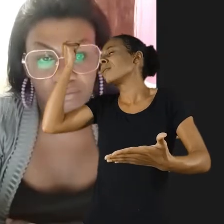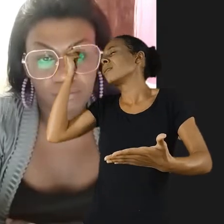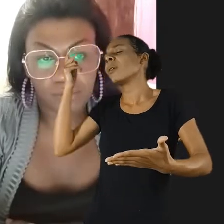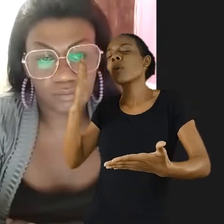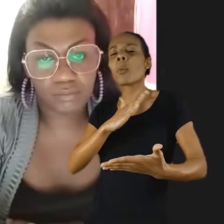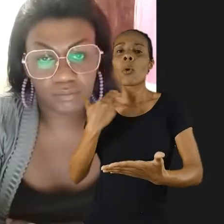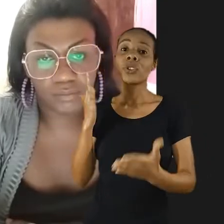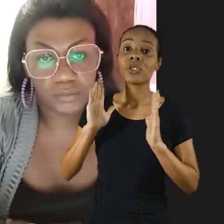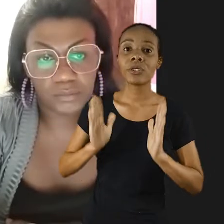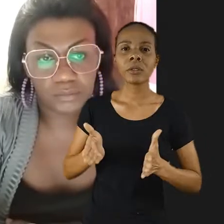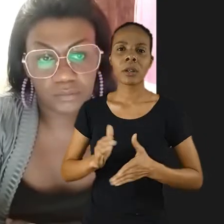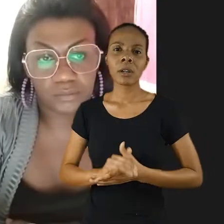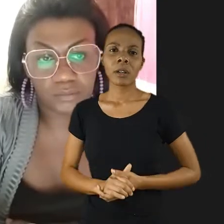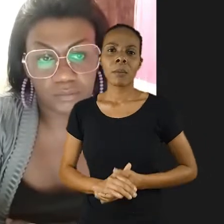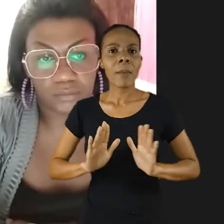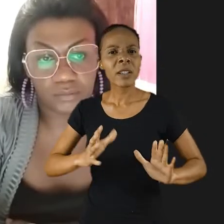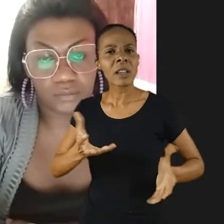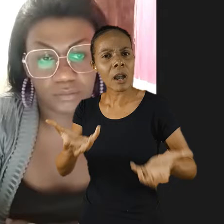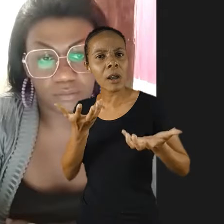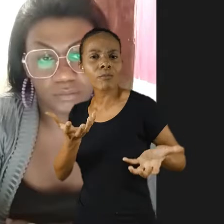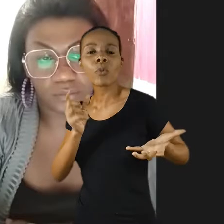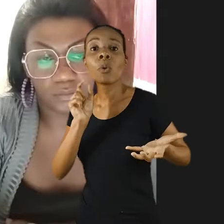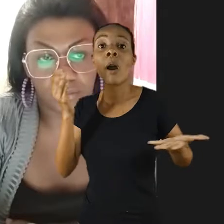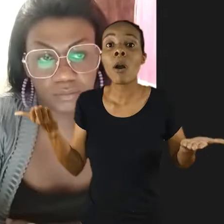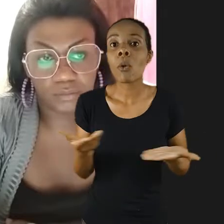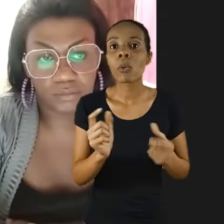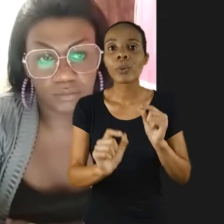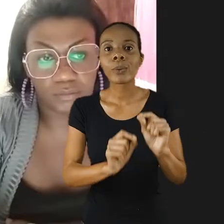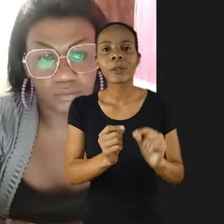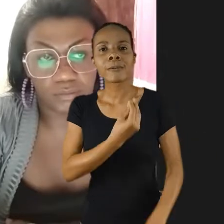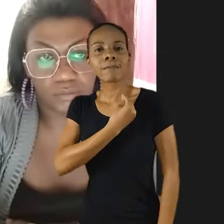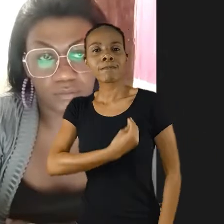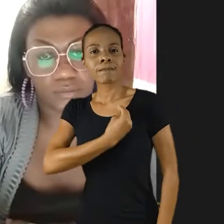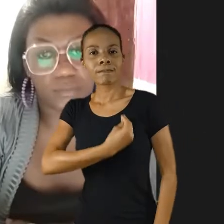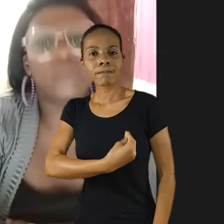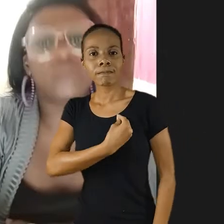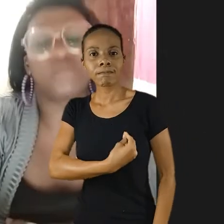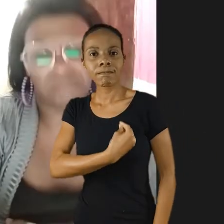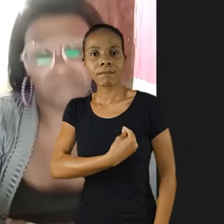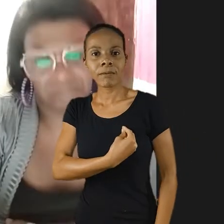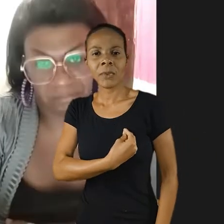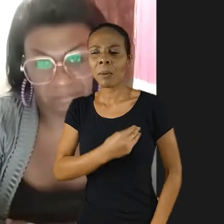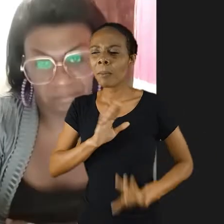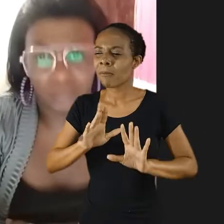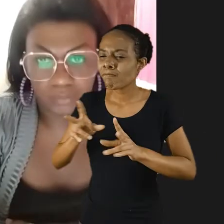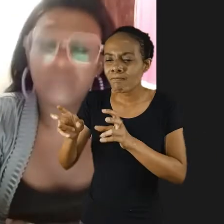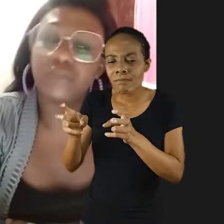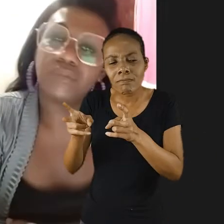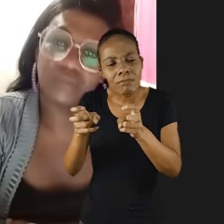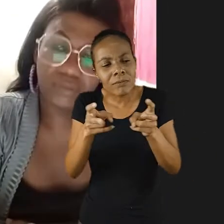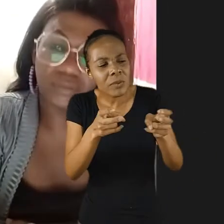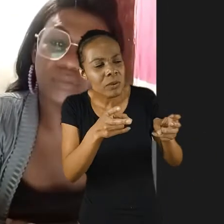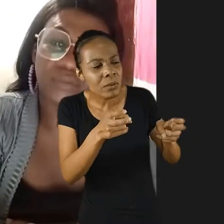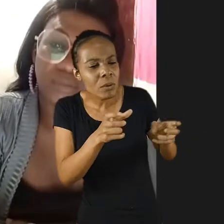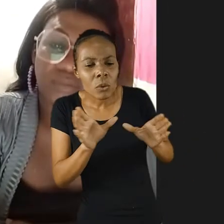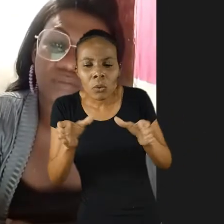olho que existe um dos meus ainda acorrentado. Então, eu tenho muito ainda para fazer aqui. Quando tem algum dos meus ainda que